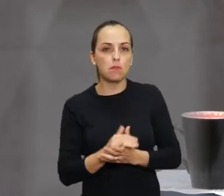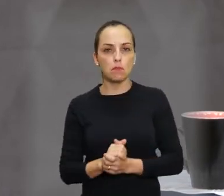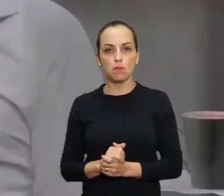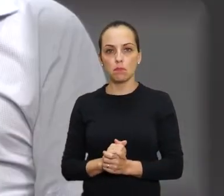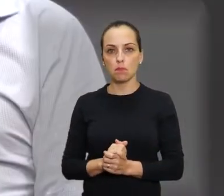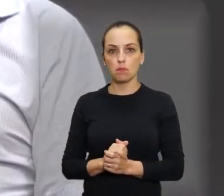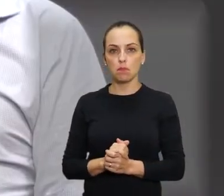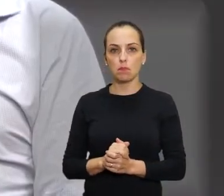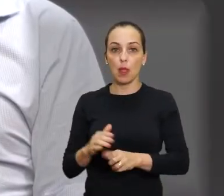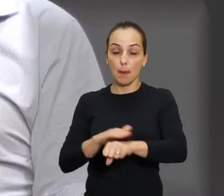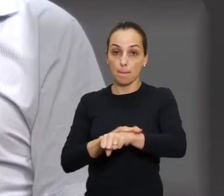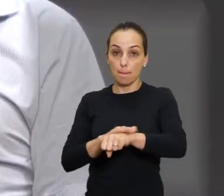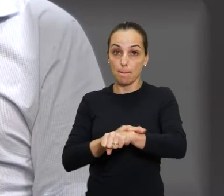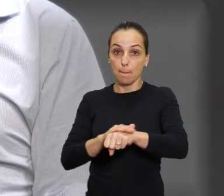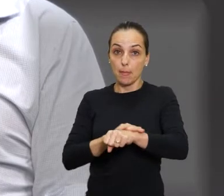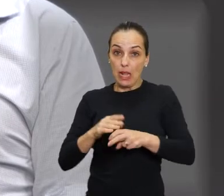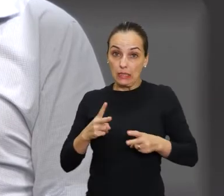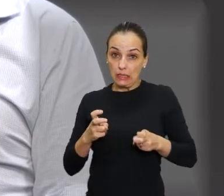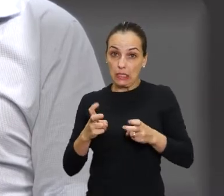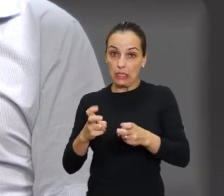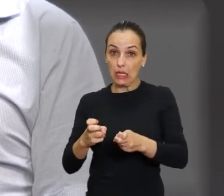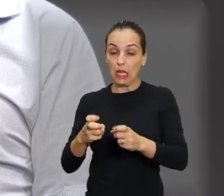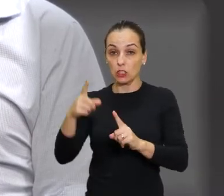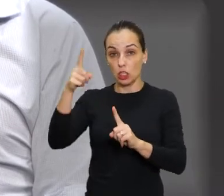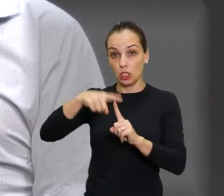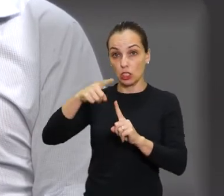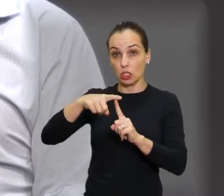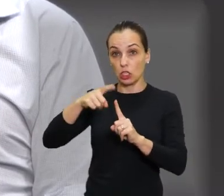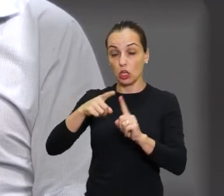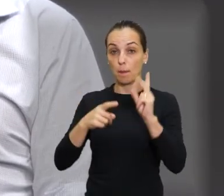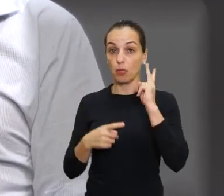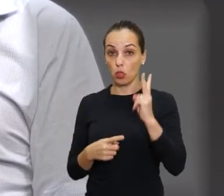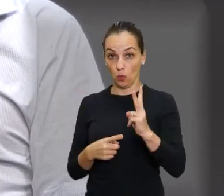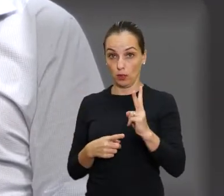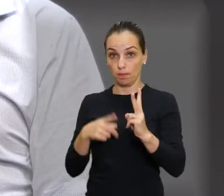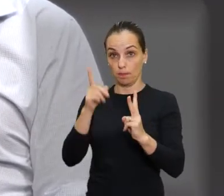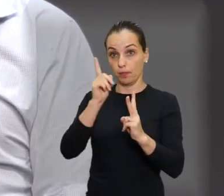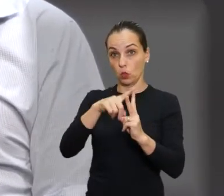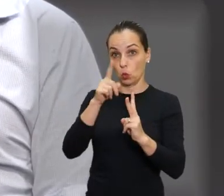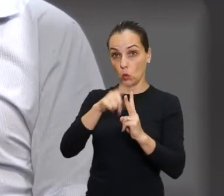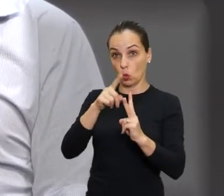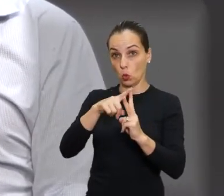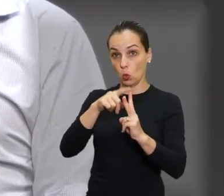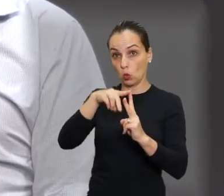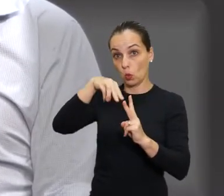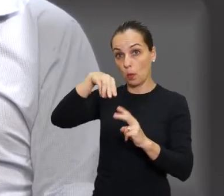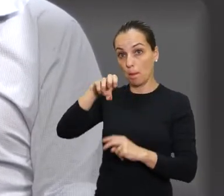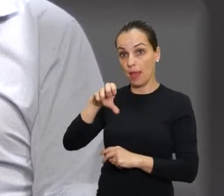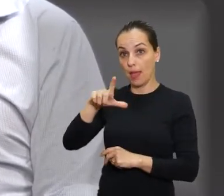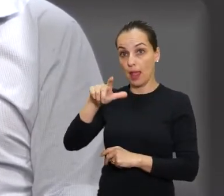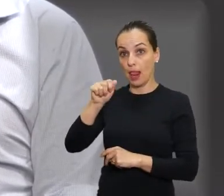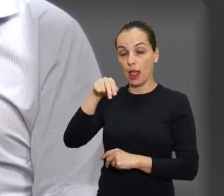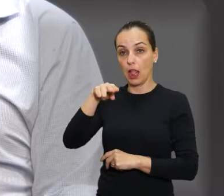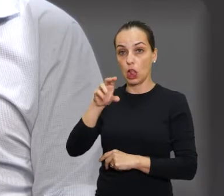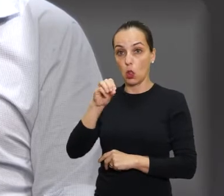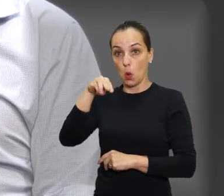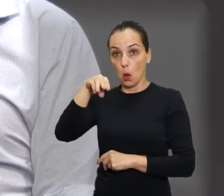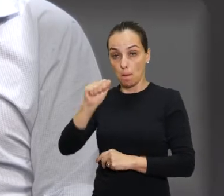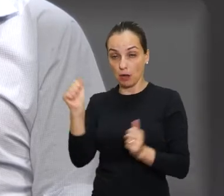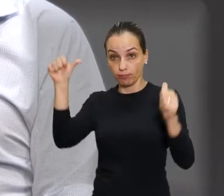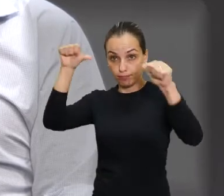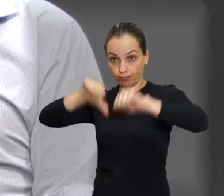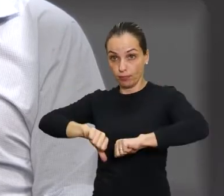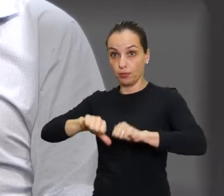doença? Bom, o câncer de pele a gente pode dividir em dois grandes grupos, os chamados câncer de pele não melanoma